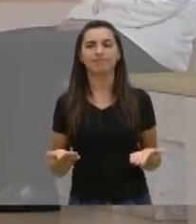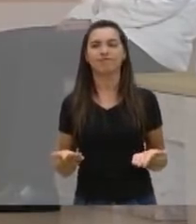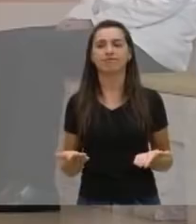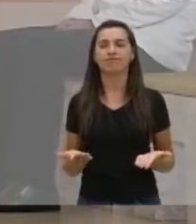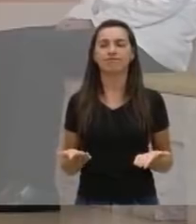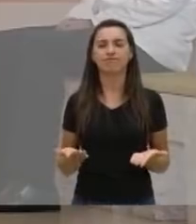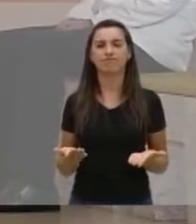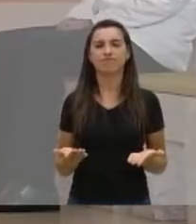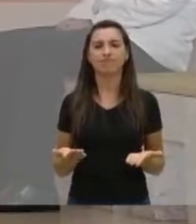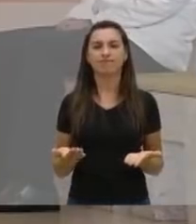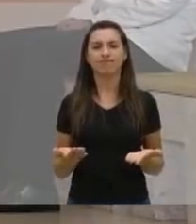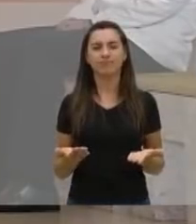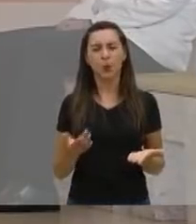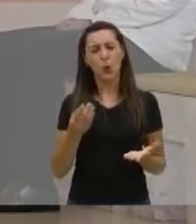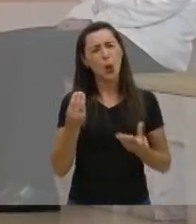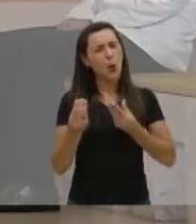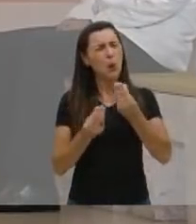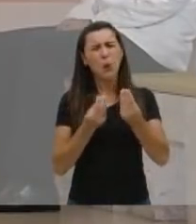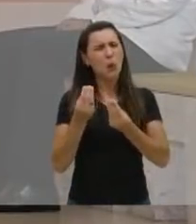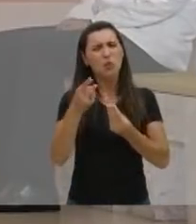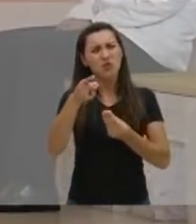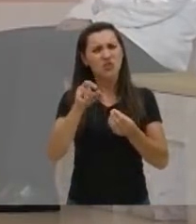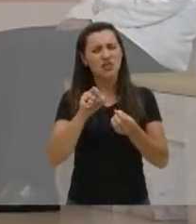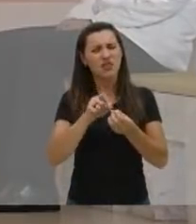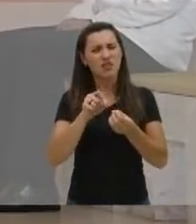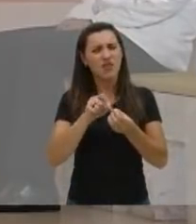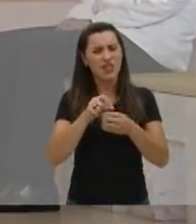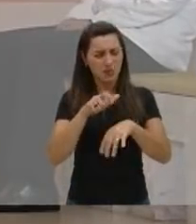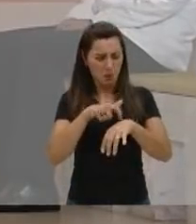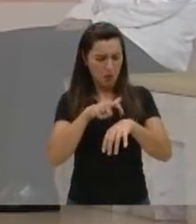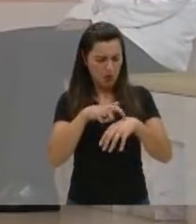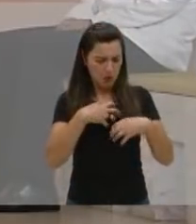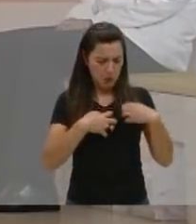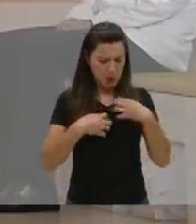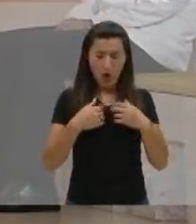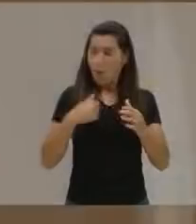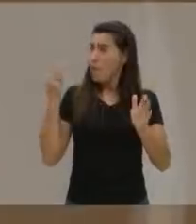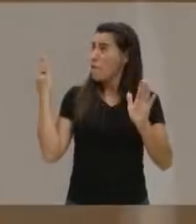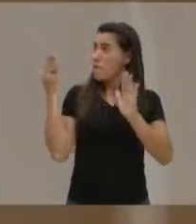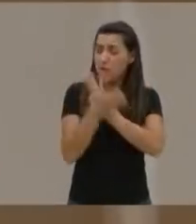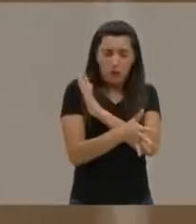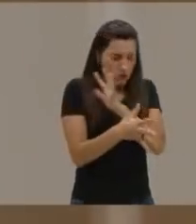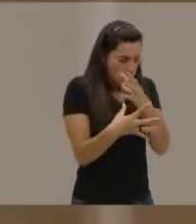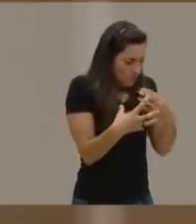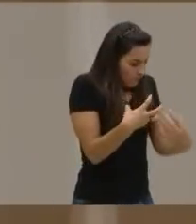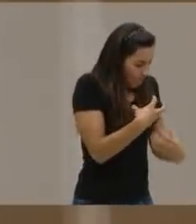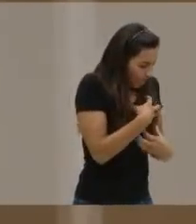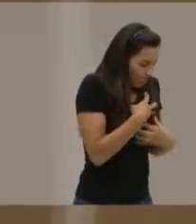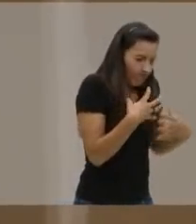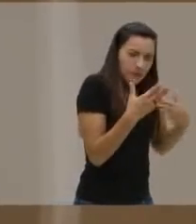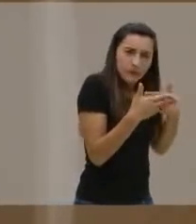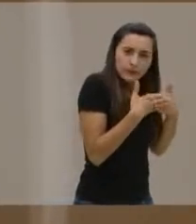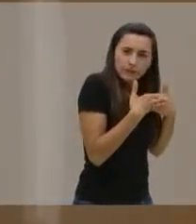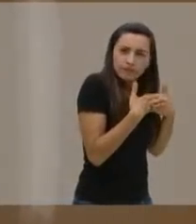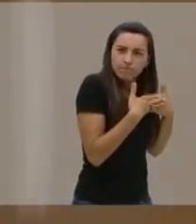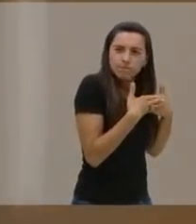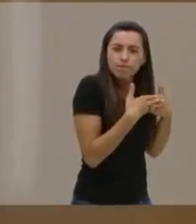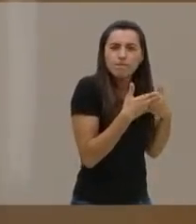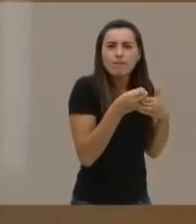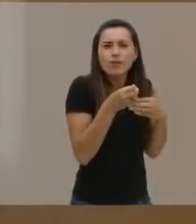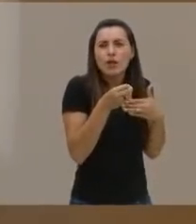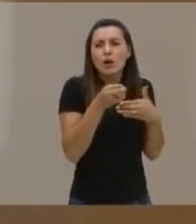Como é que você liga das suas angústias? Foge de Deus? Tem medo de se